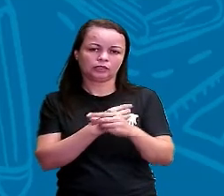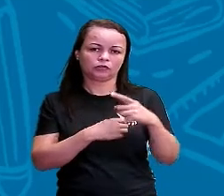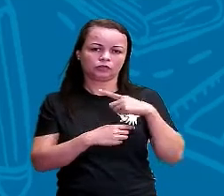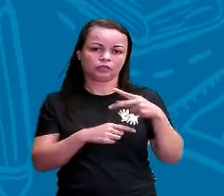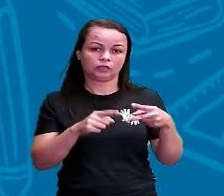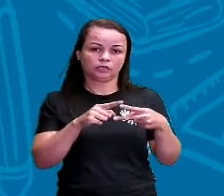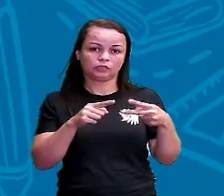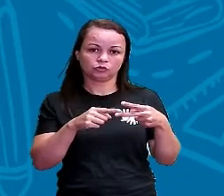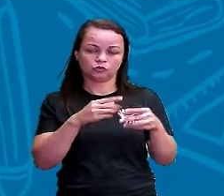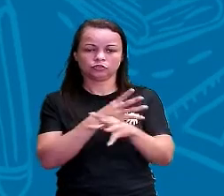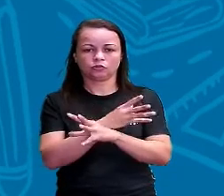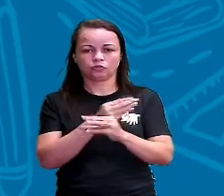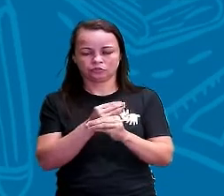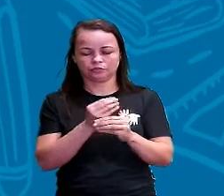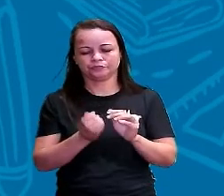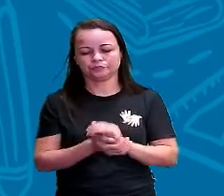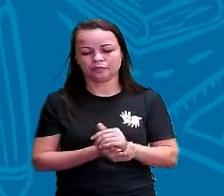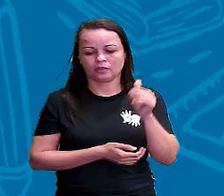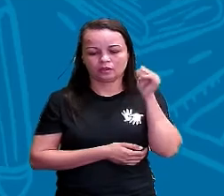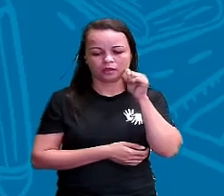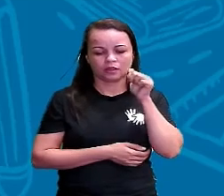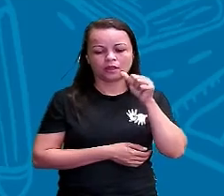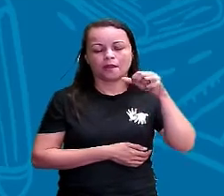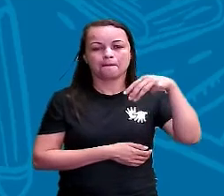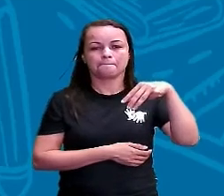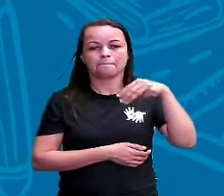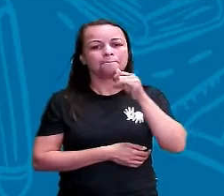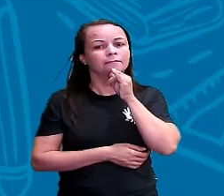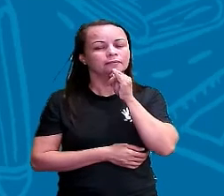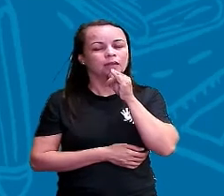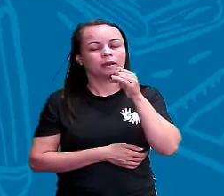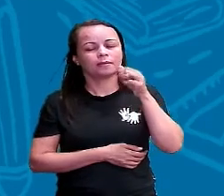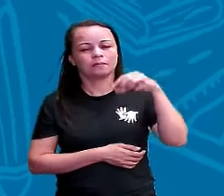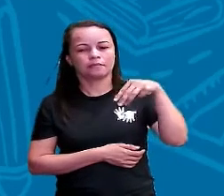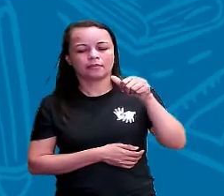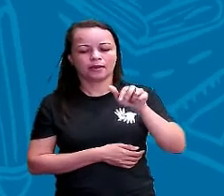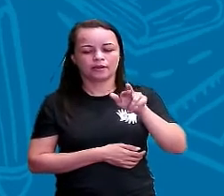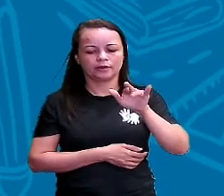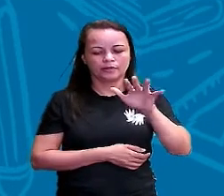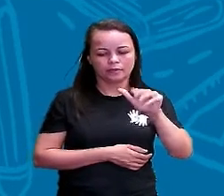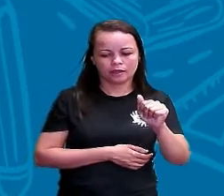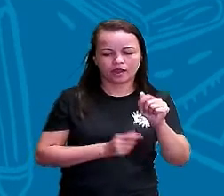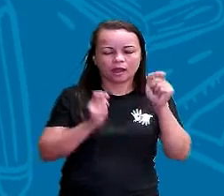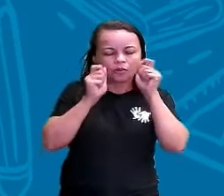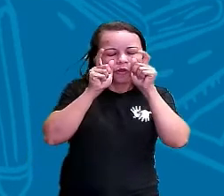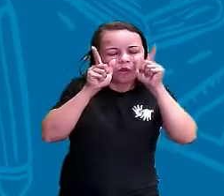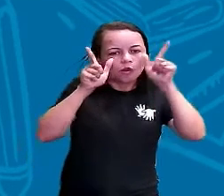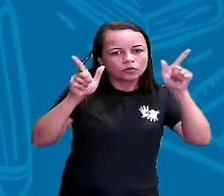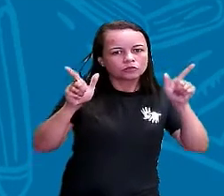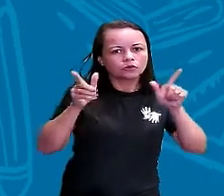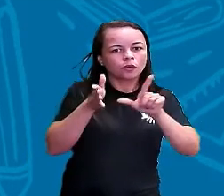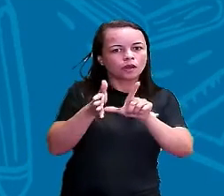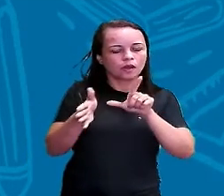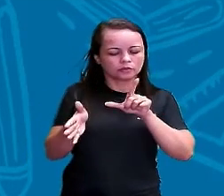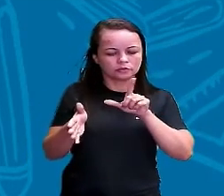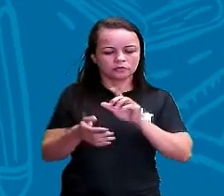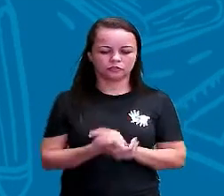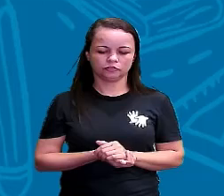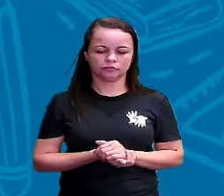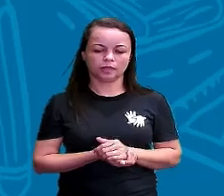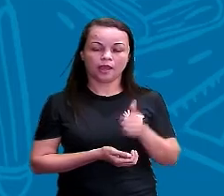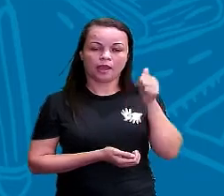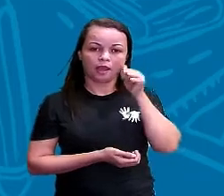acordou cedo e Maria tomou café. Percebemos aí que são duas orações independentes, ou seja, elas têm sentido